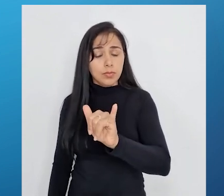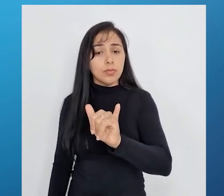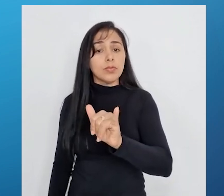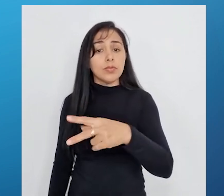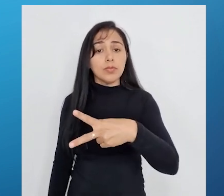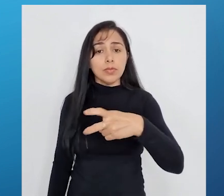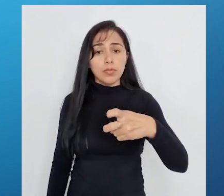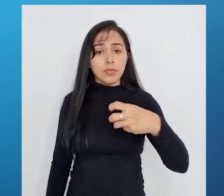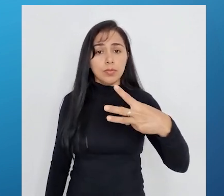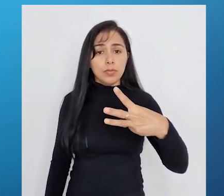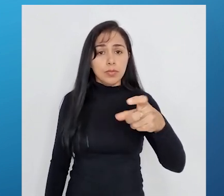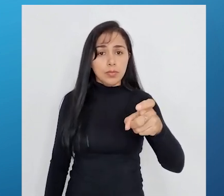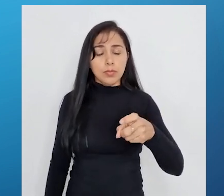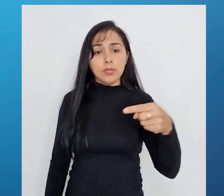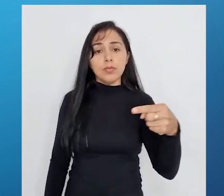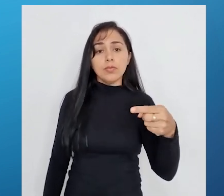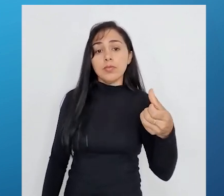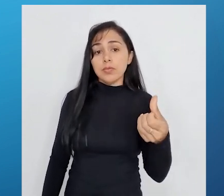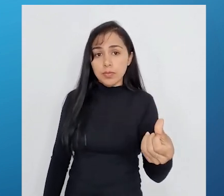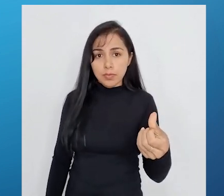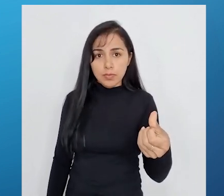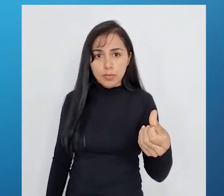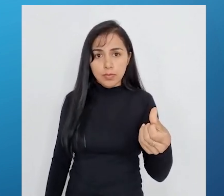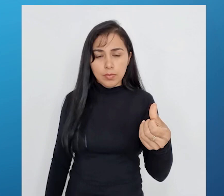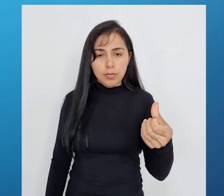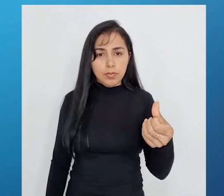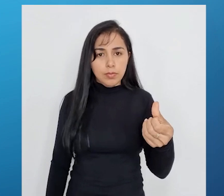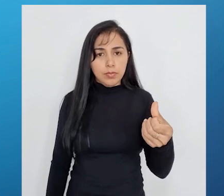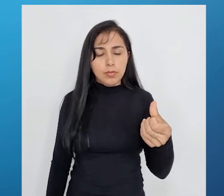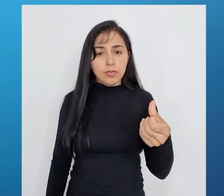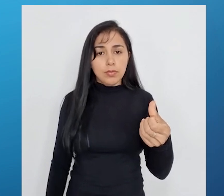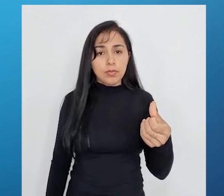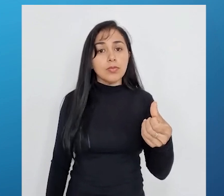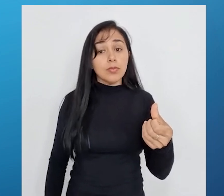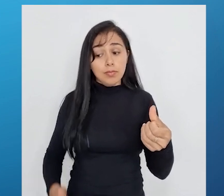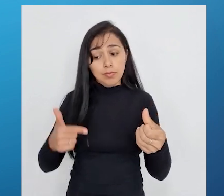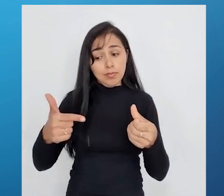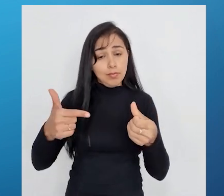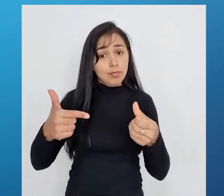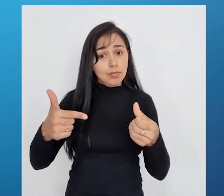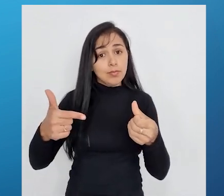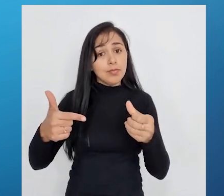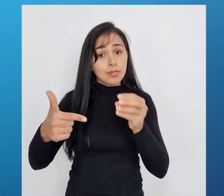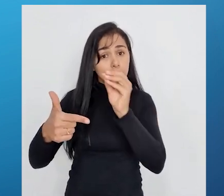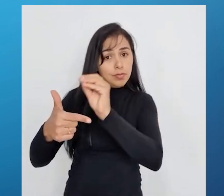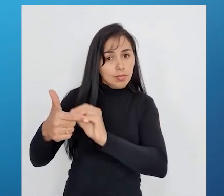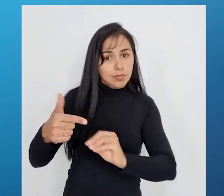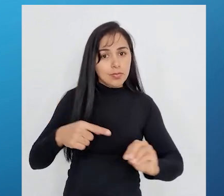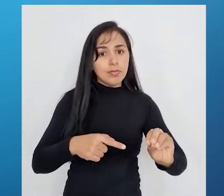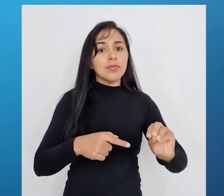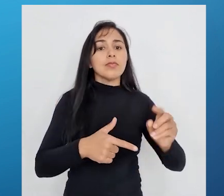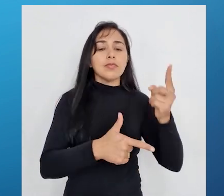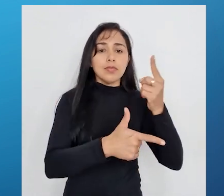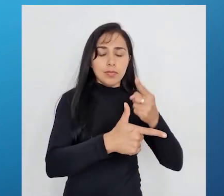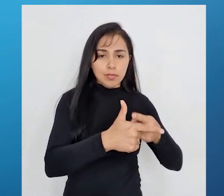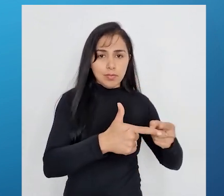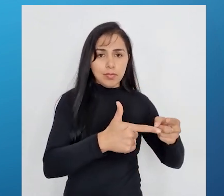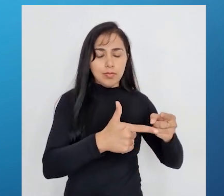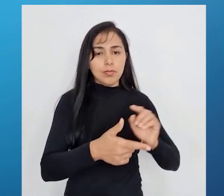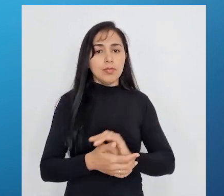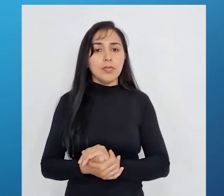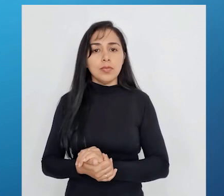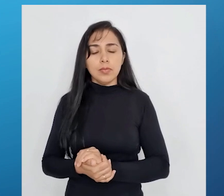igual a 3x menos 6. Esse 2 que está multiplicando pode passar dividindo.